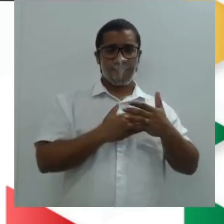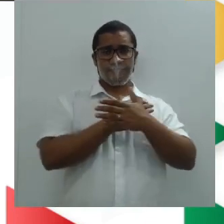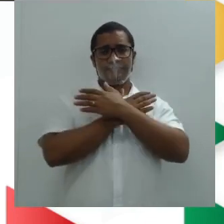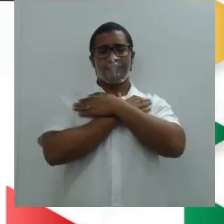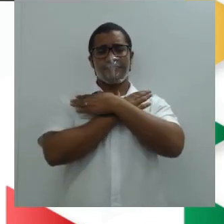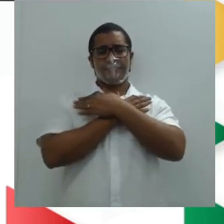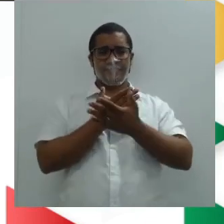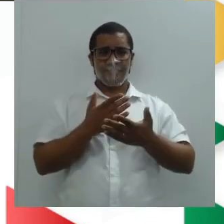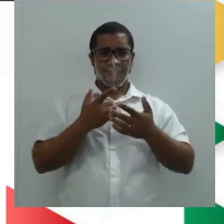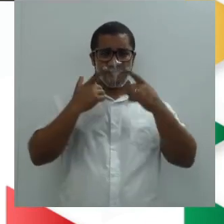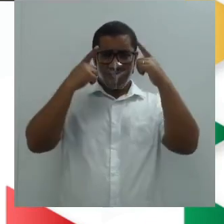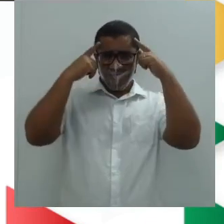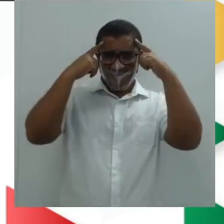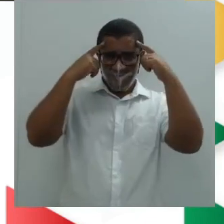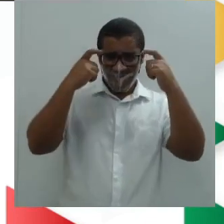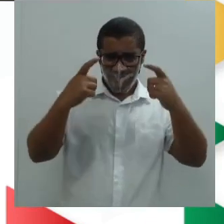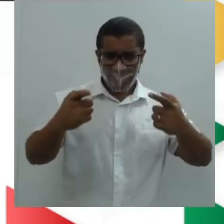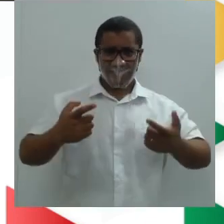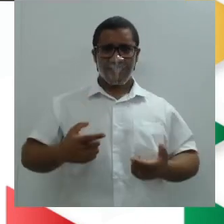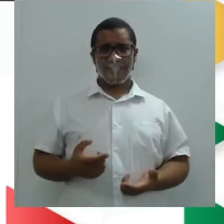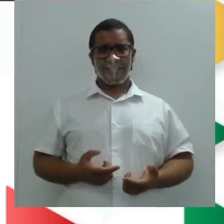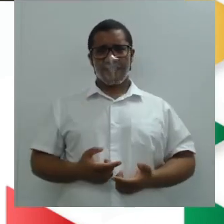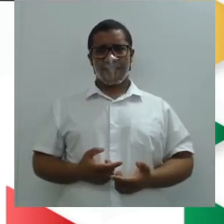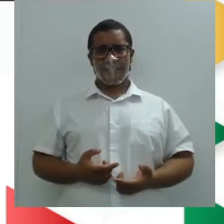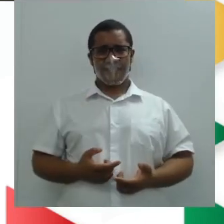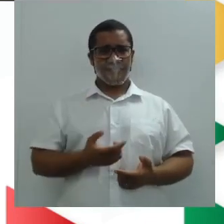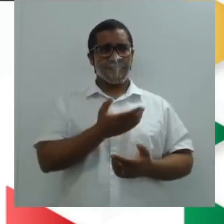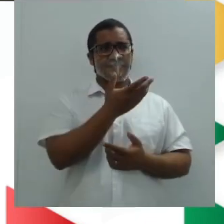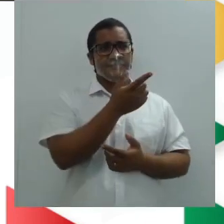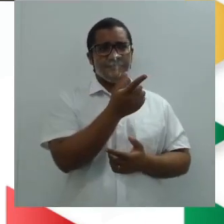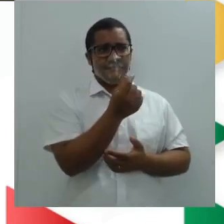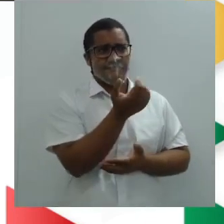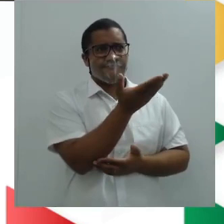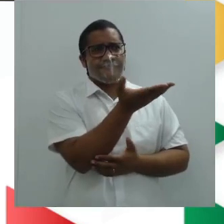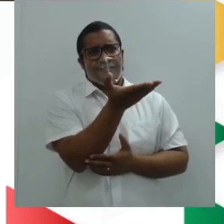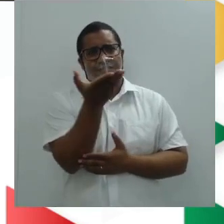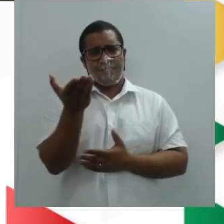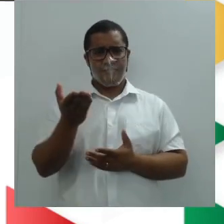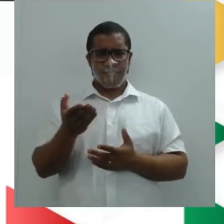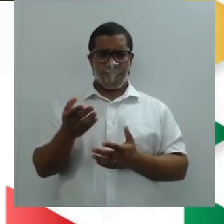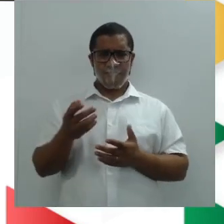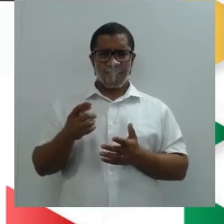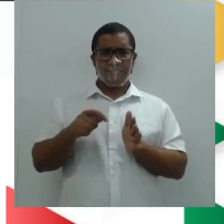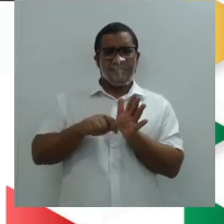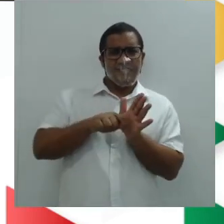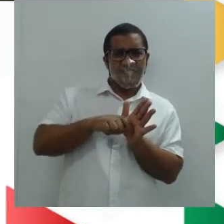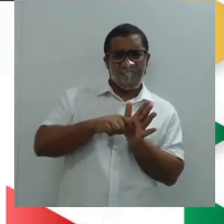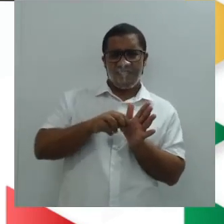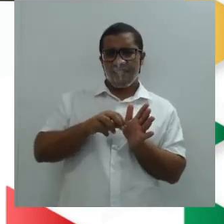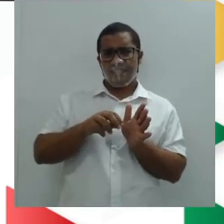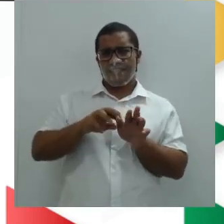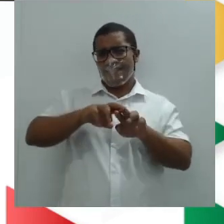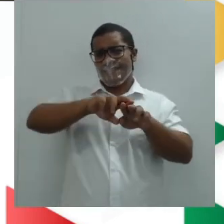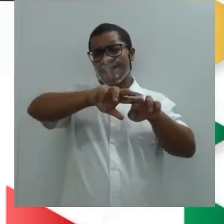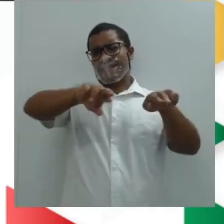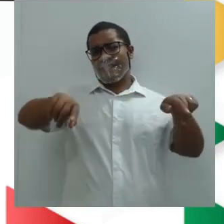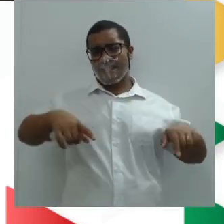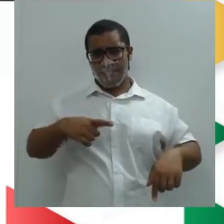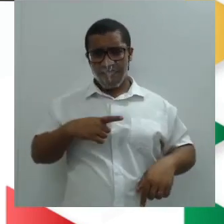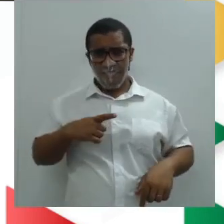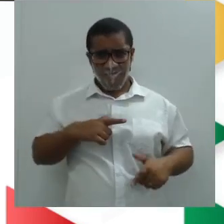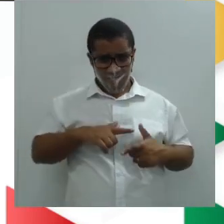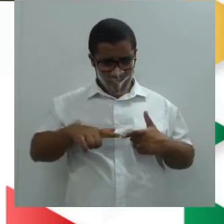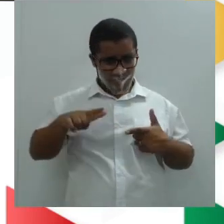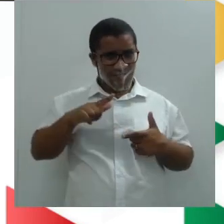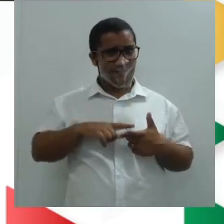violência, mendicância, drogas e entre outros, são problemas que podem acontecer